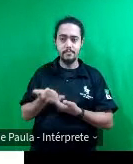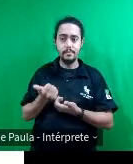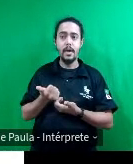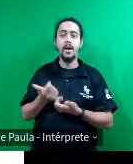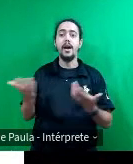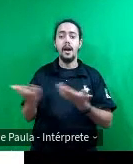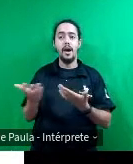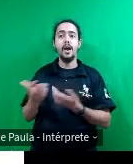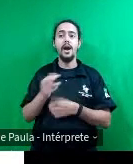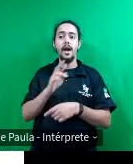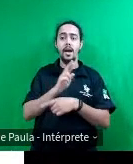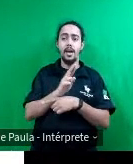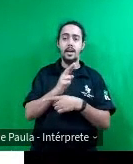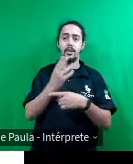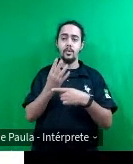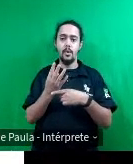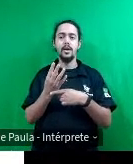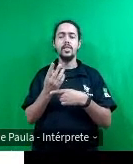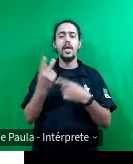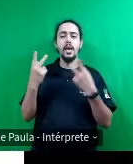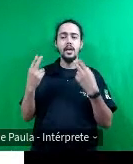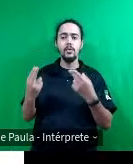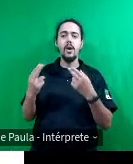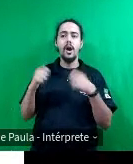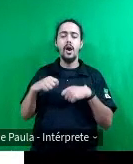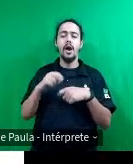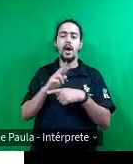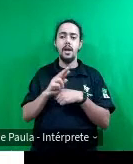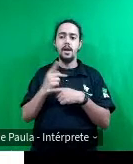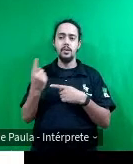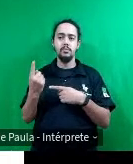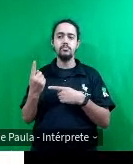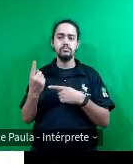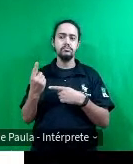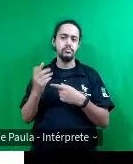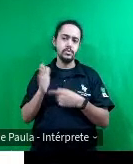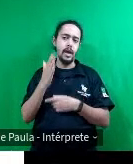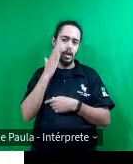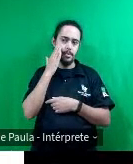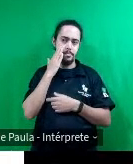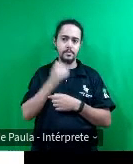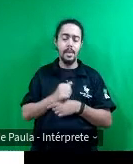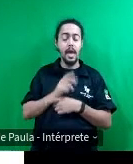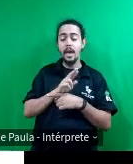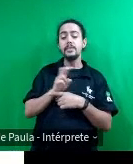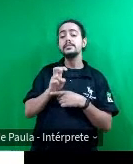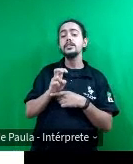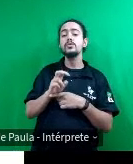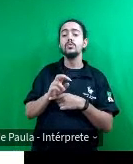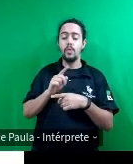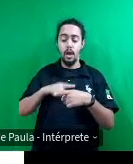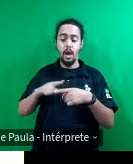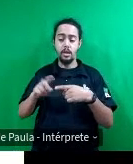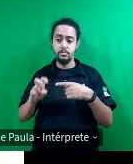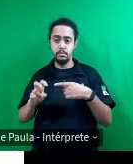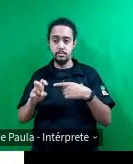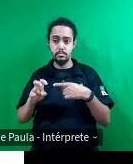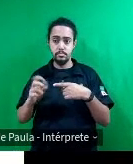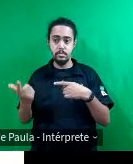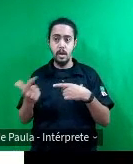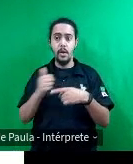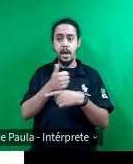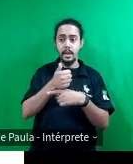vimos que é igual a R1. E R5? R5 é ele próprio, 15 ohms, dividido pela galera, somatória de todos